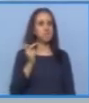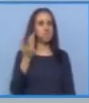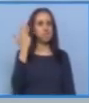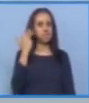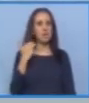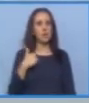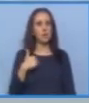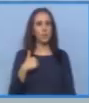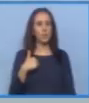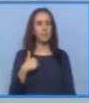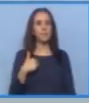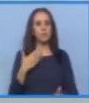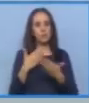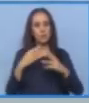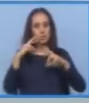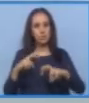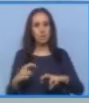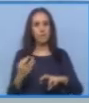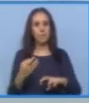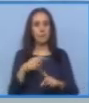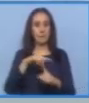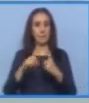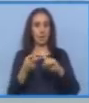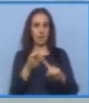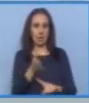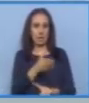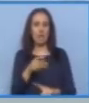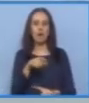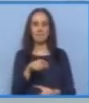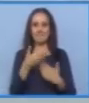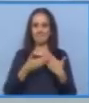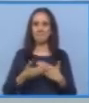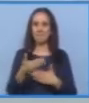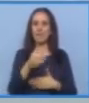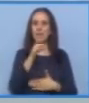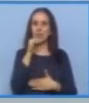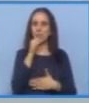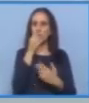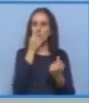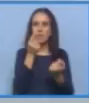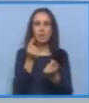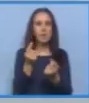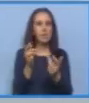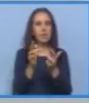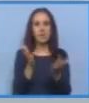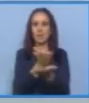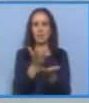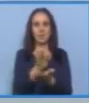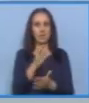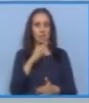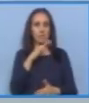a estudar a partir da Idade Média. Aí sim encontrava-se muitos pontos de contacto muito